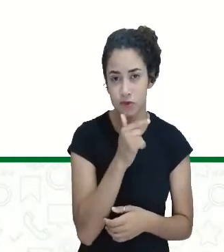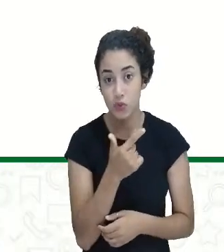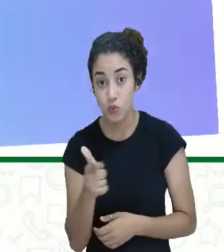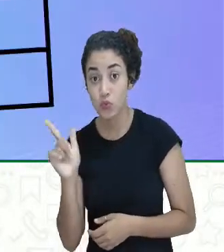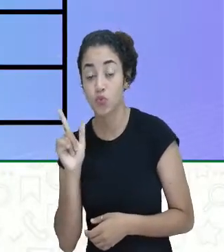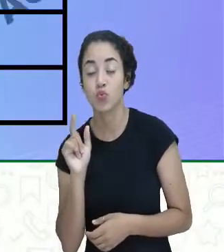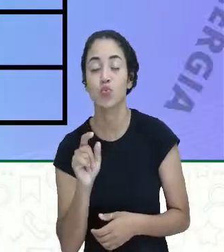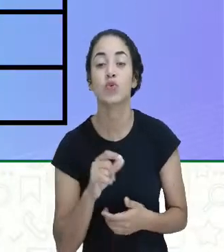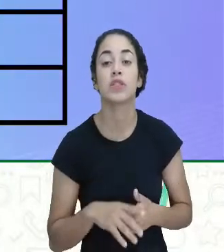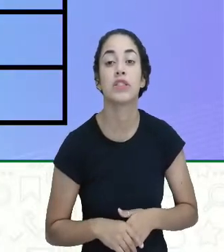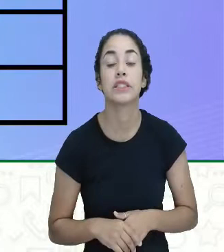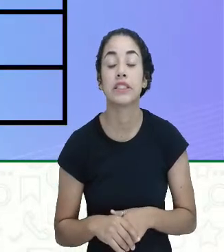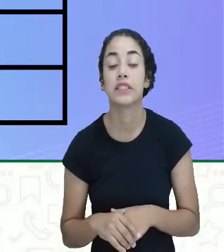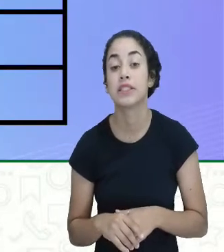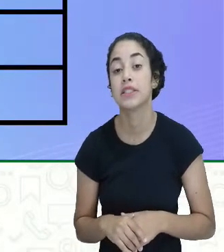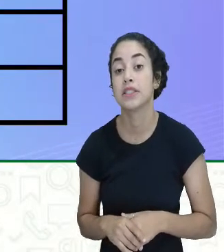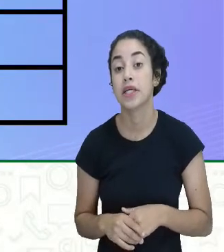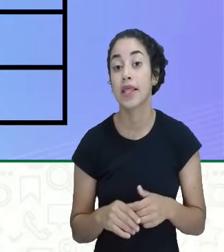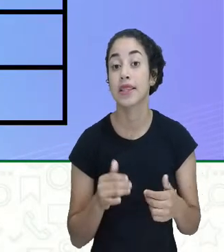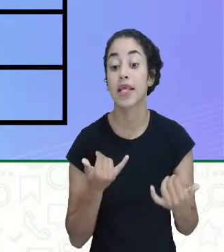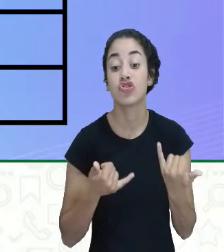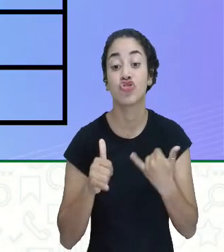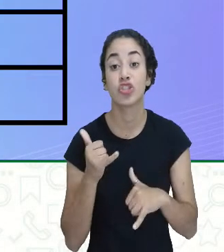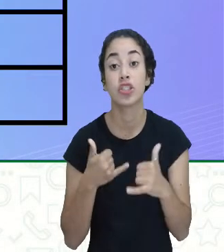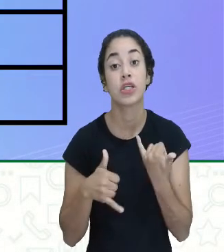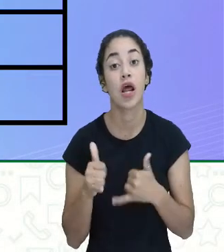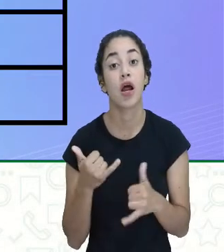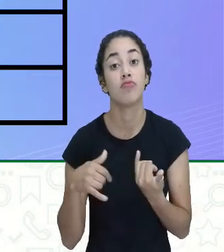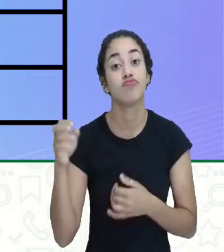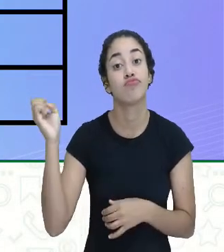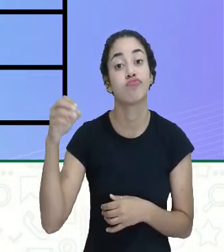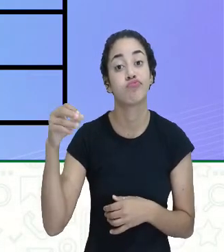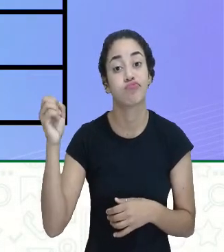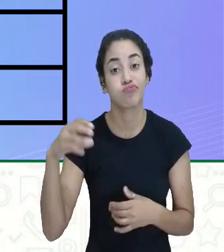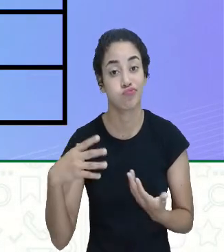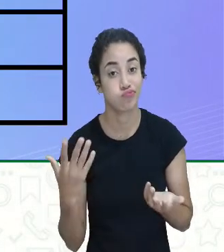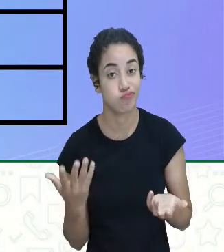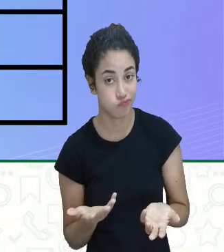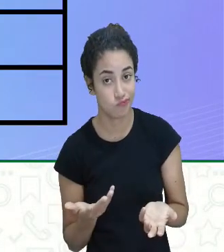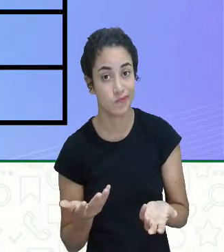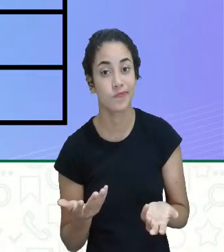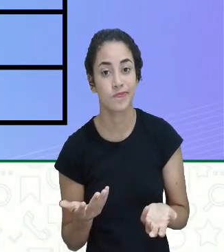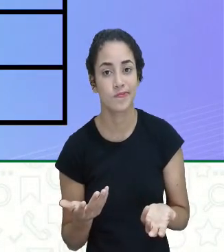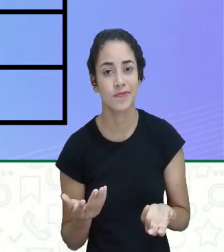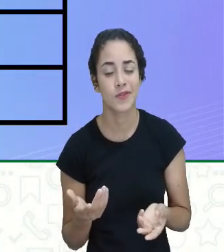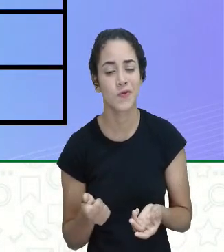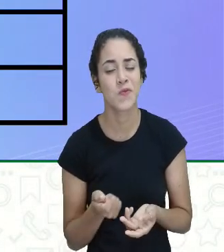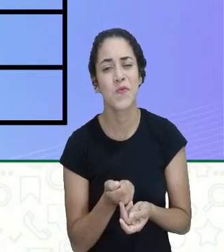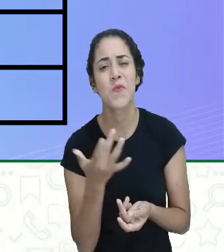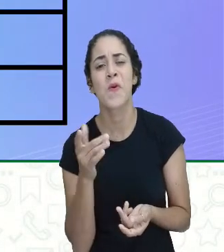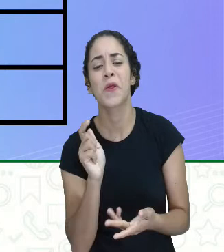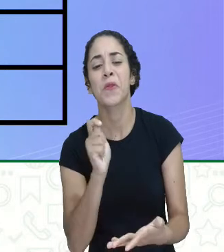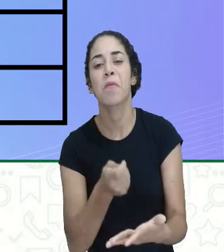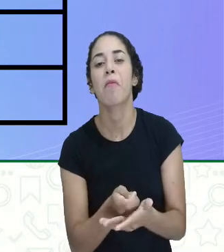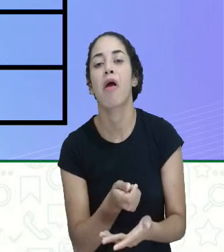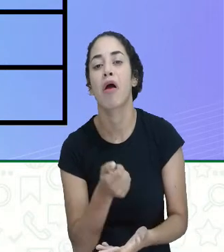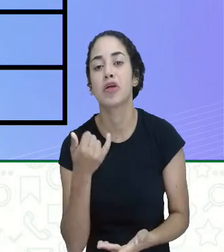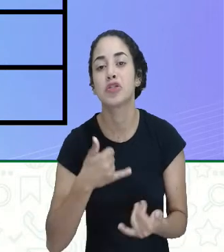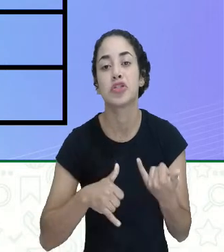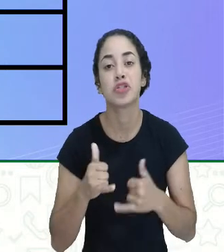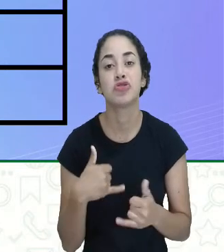próximo eu tenho a energia. Olha só, o consumo de energia aí também é maior, R$